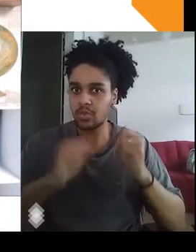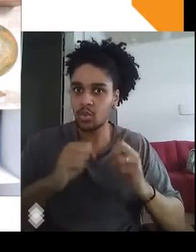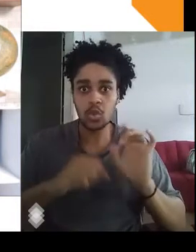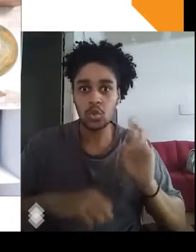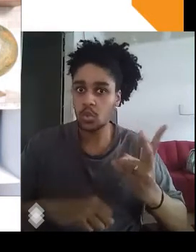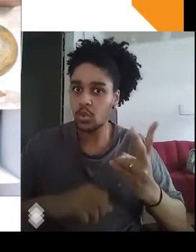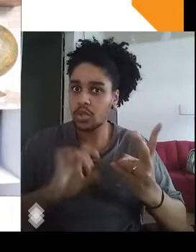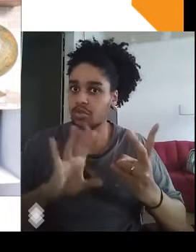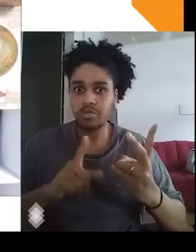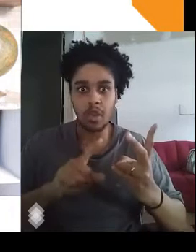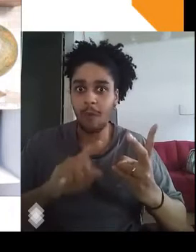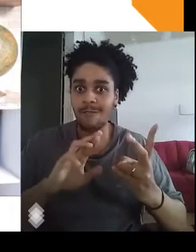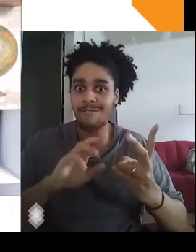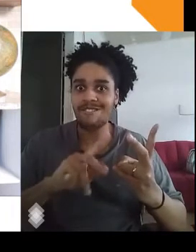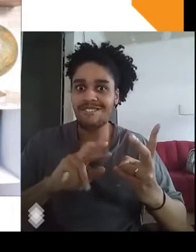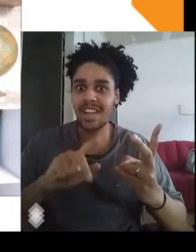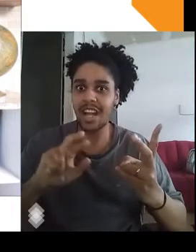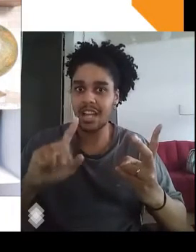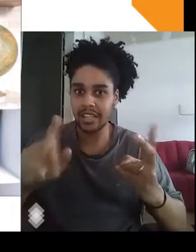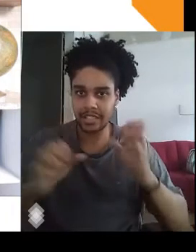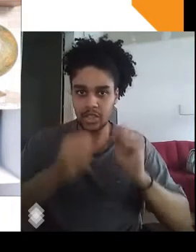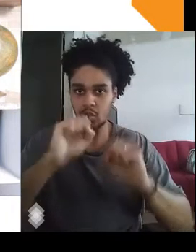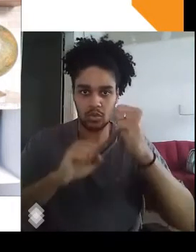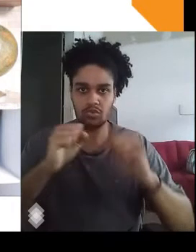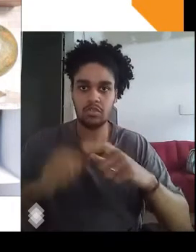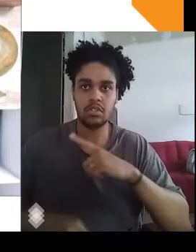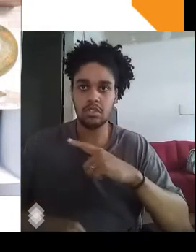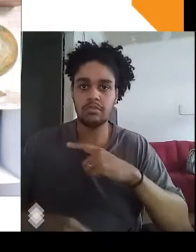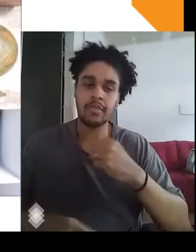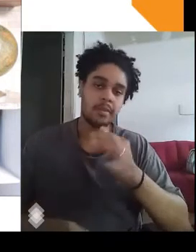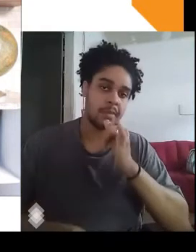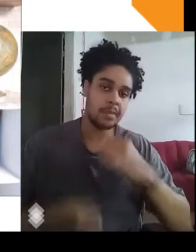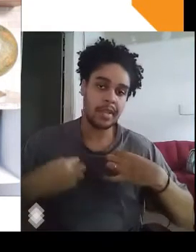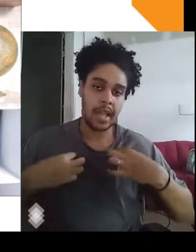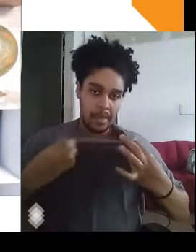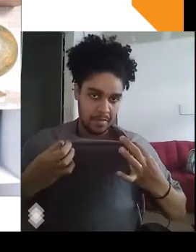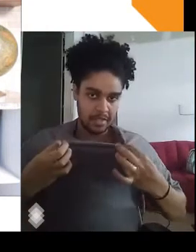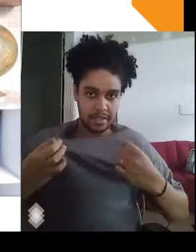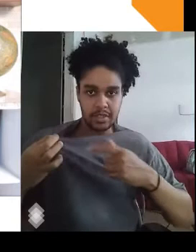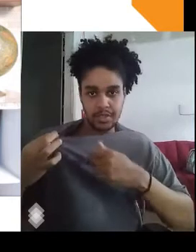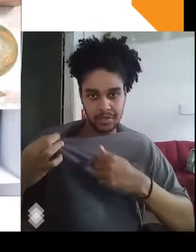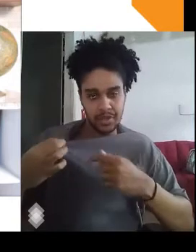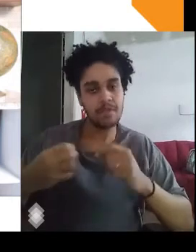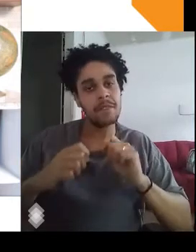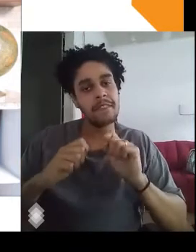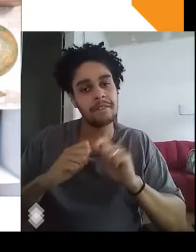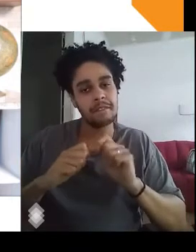2 indústrias, esses 2 processos produtivos. Várias indústrias são assim. Essa camisa aqui, esse